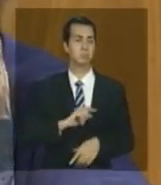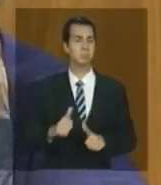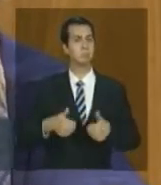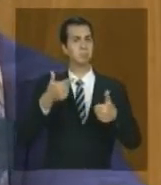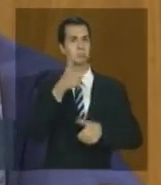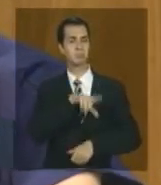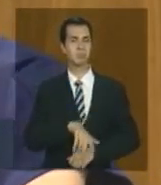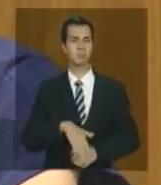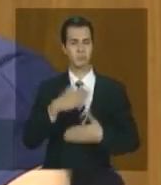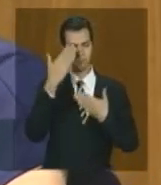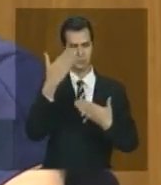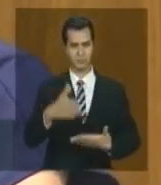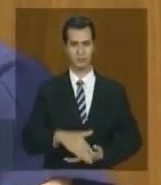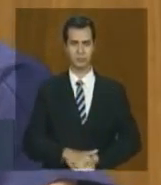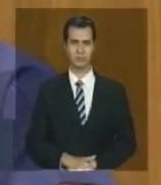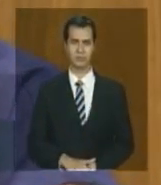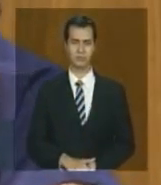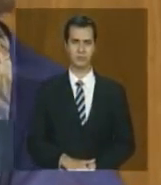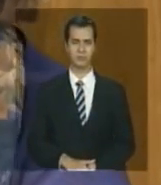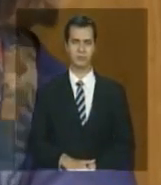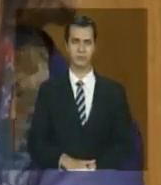Obrigada.